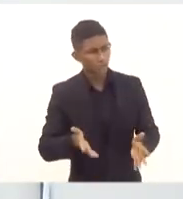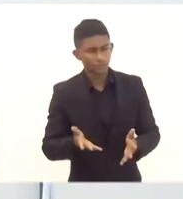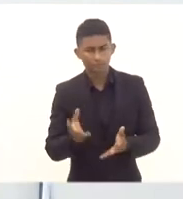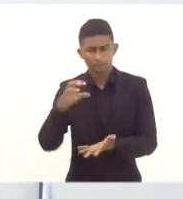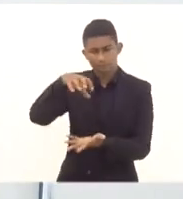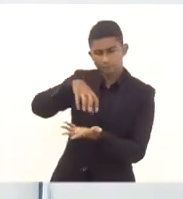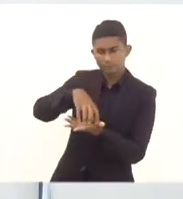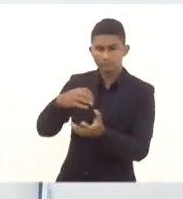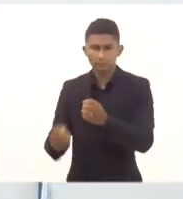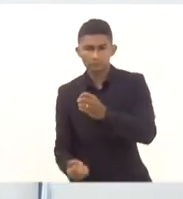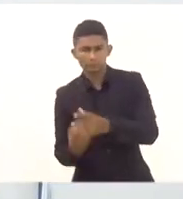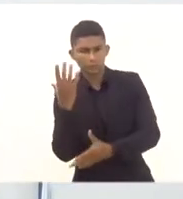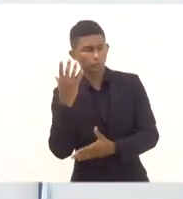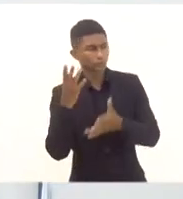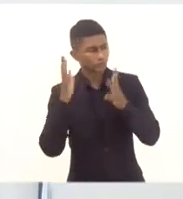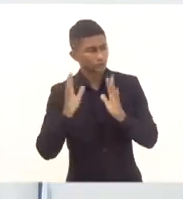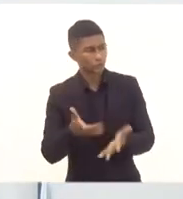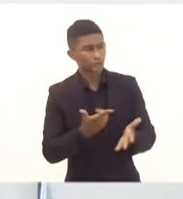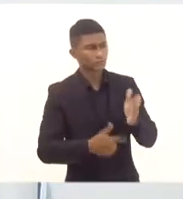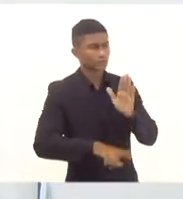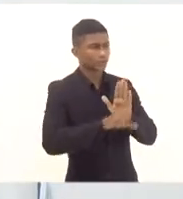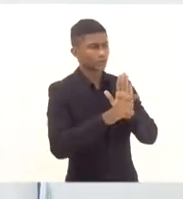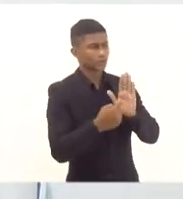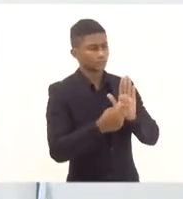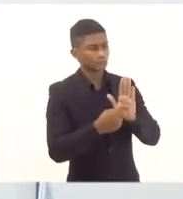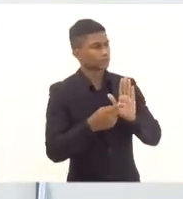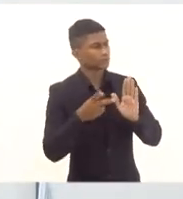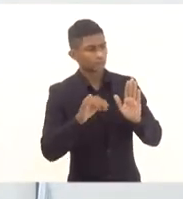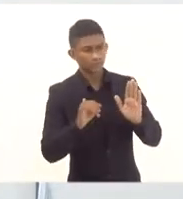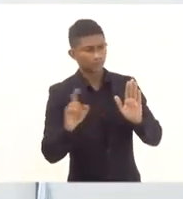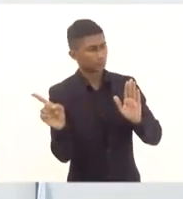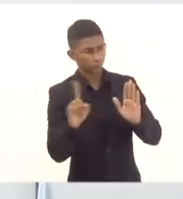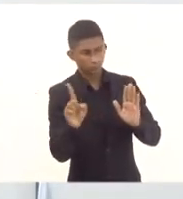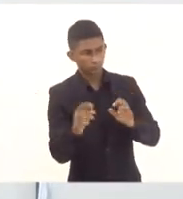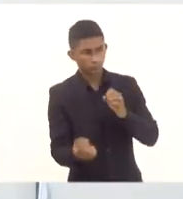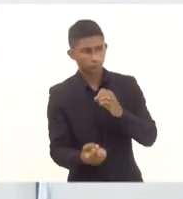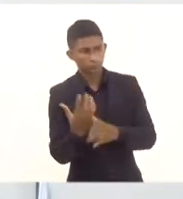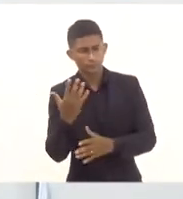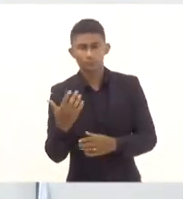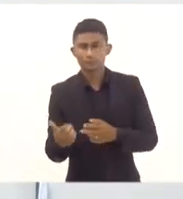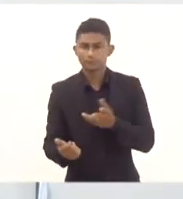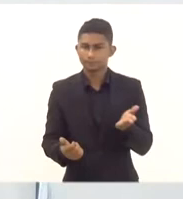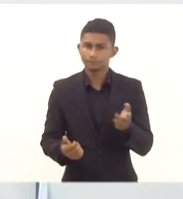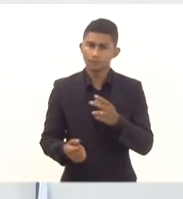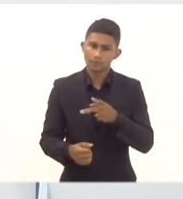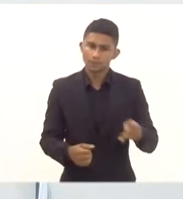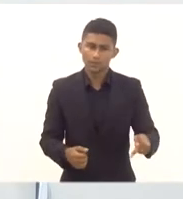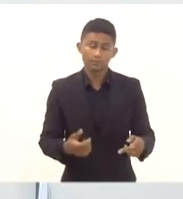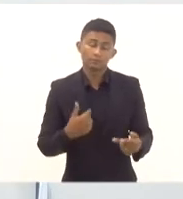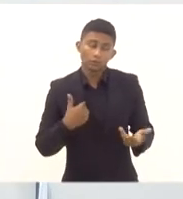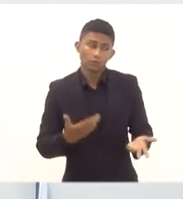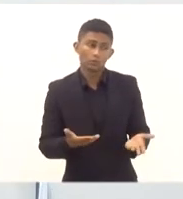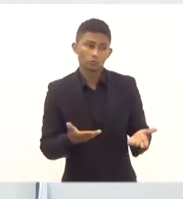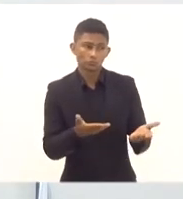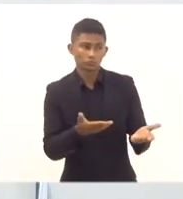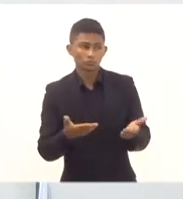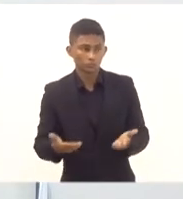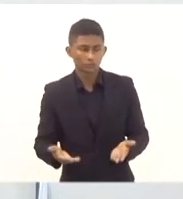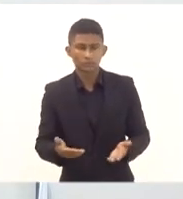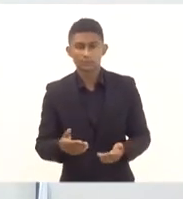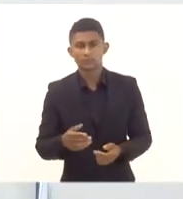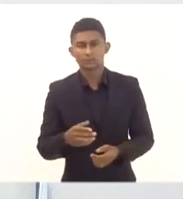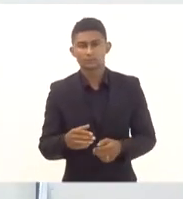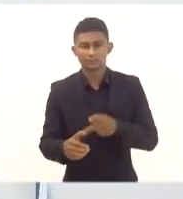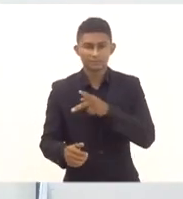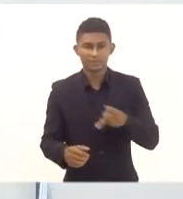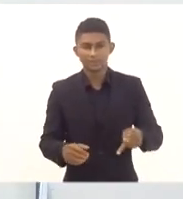como prevê a lei e se não já deixar para o nosso Presidente aí o convite ao presidente da